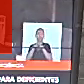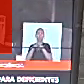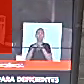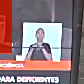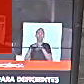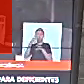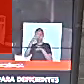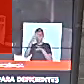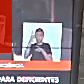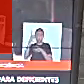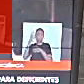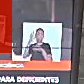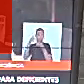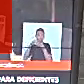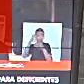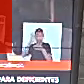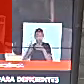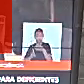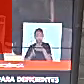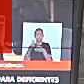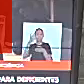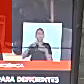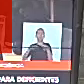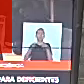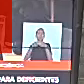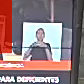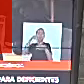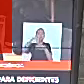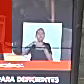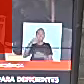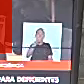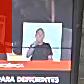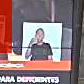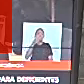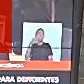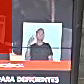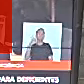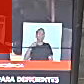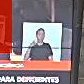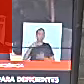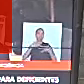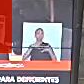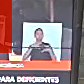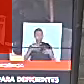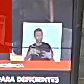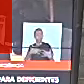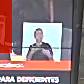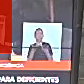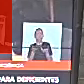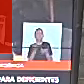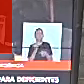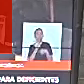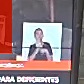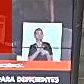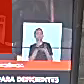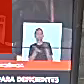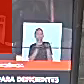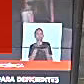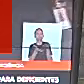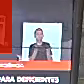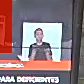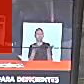mas todos são sensíveis e são solidários a essa causa. Hoje